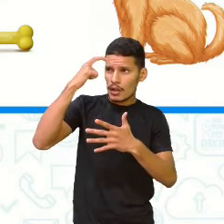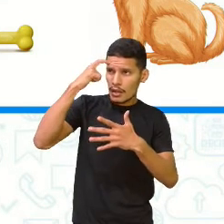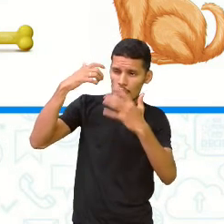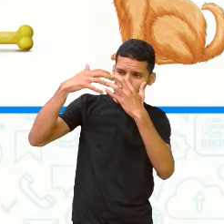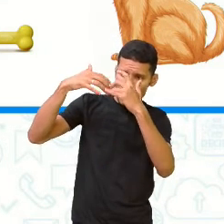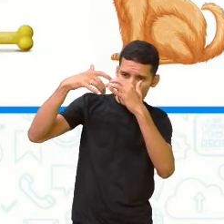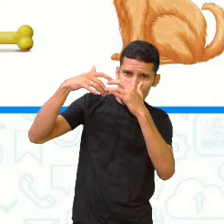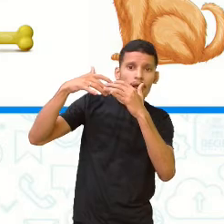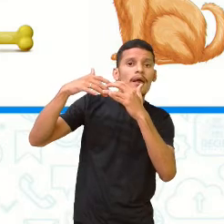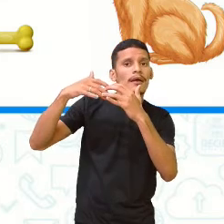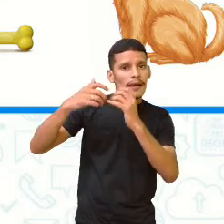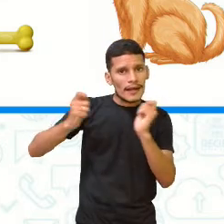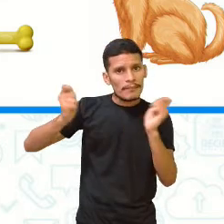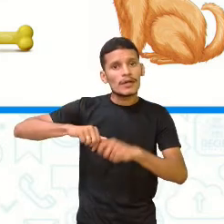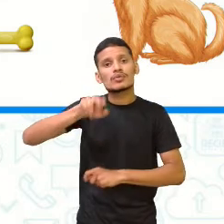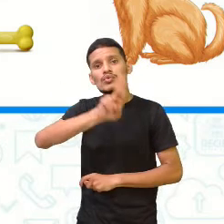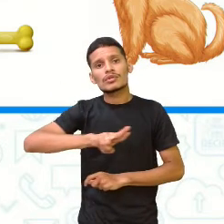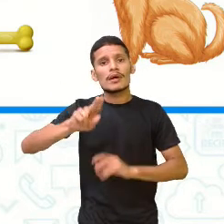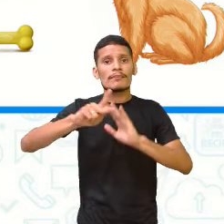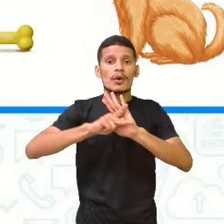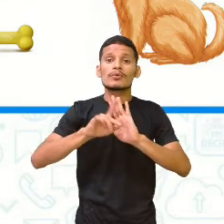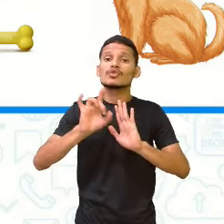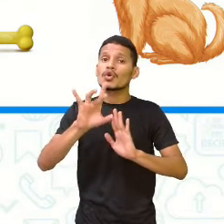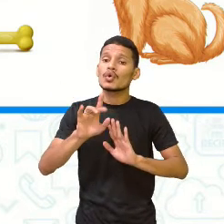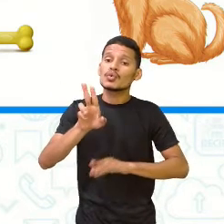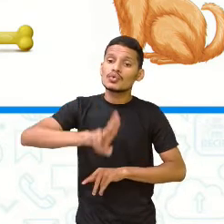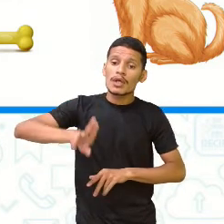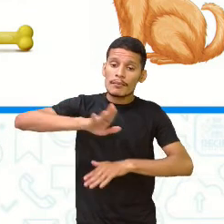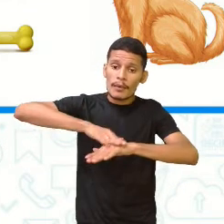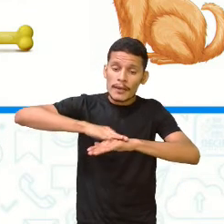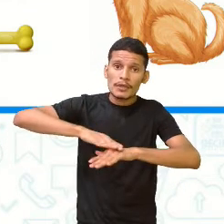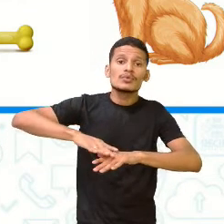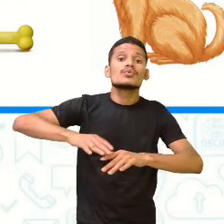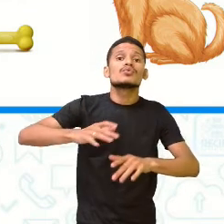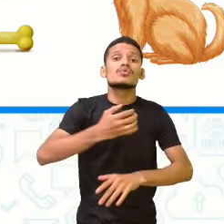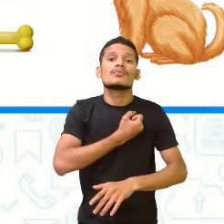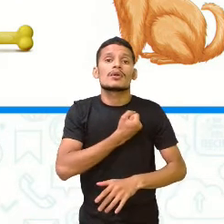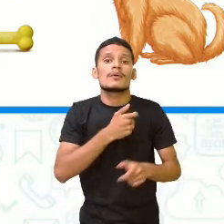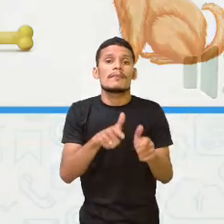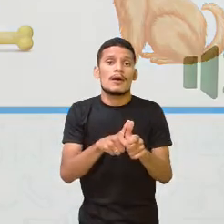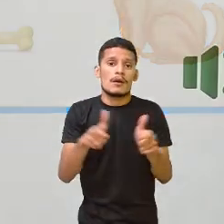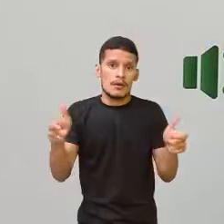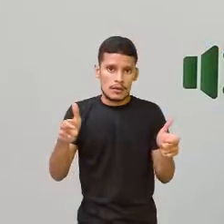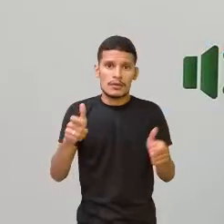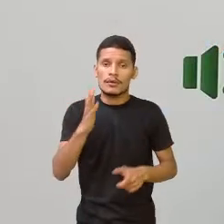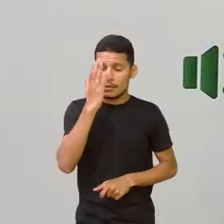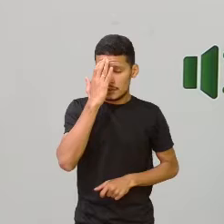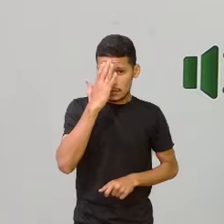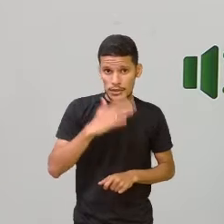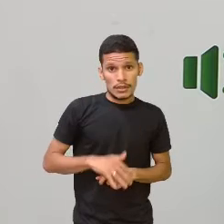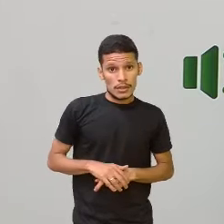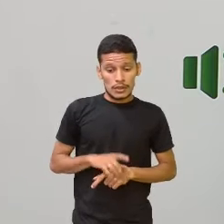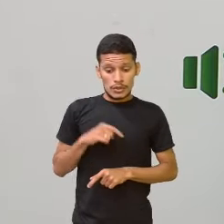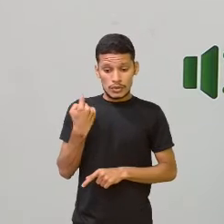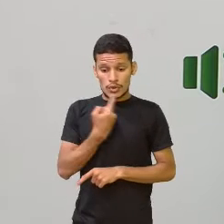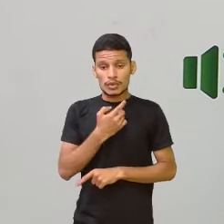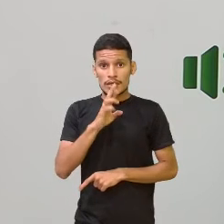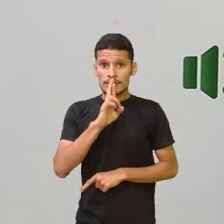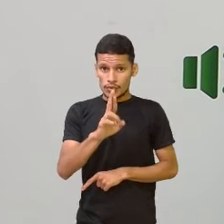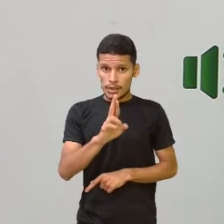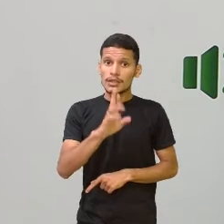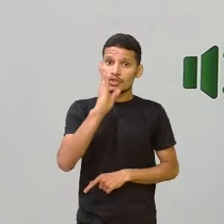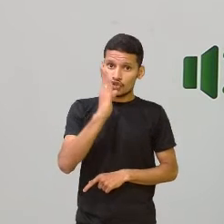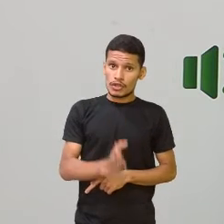para a gente só utilizar o método da chave em situações onde os números são maiores, né? Eu já vou